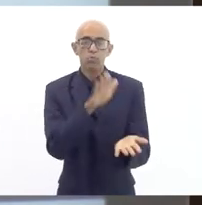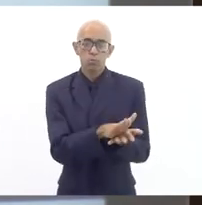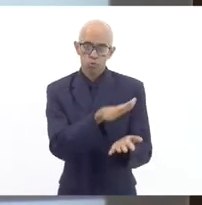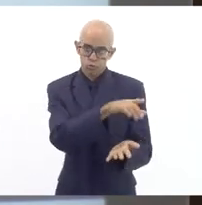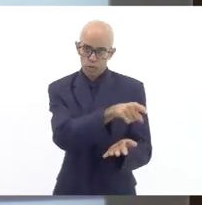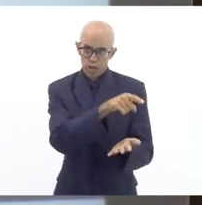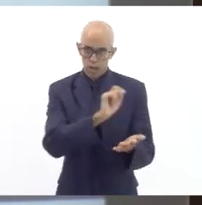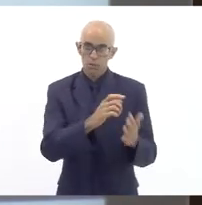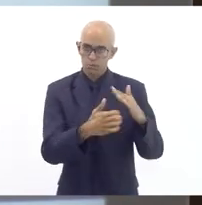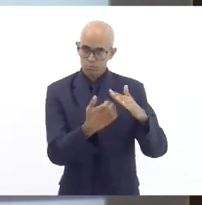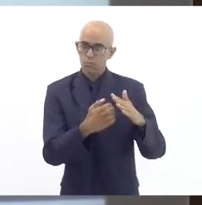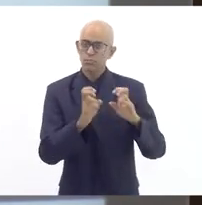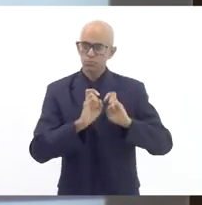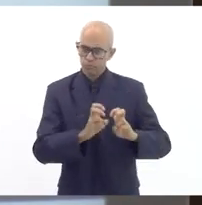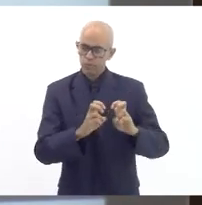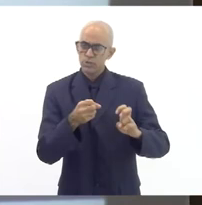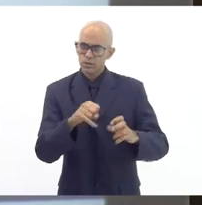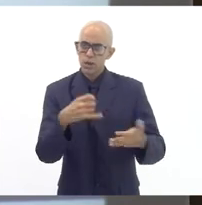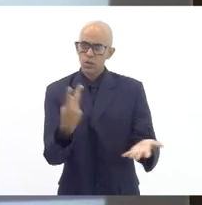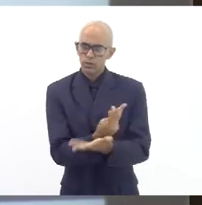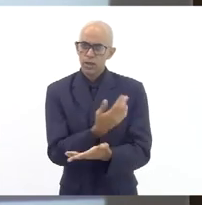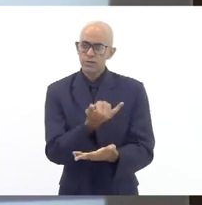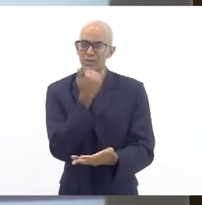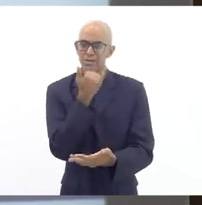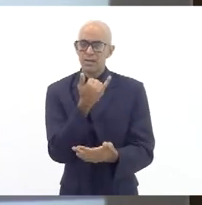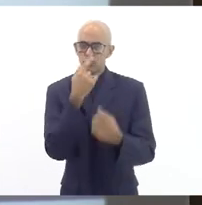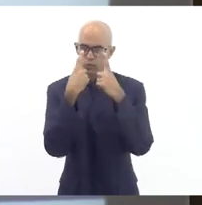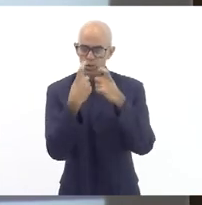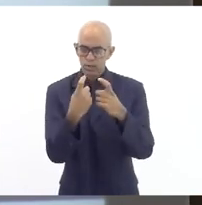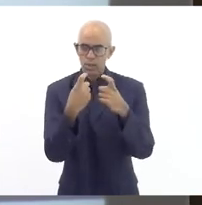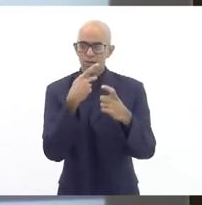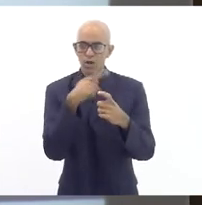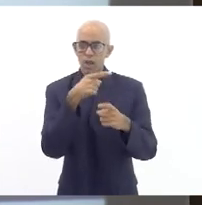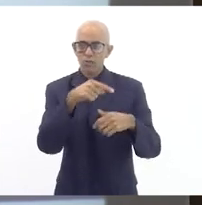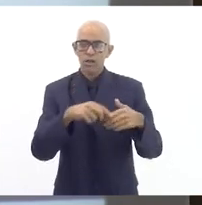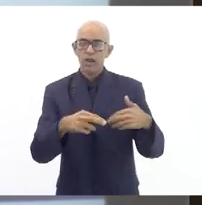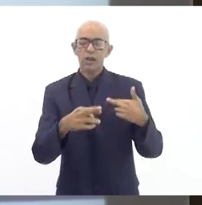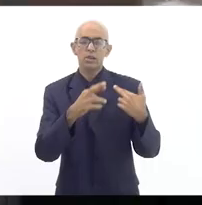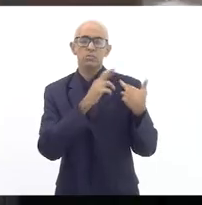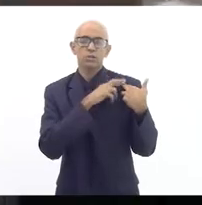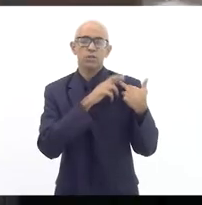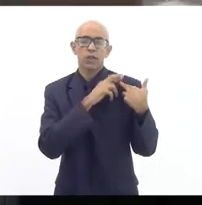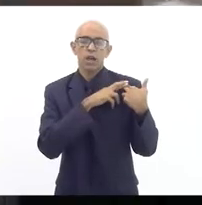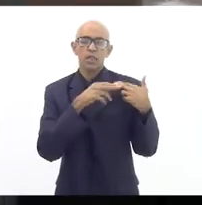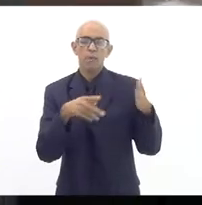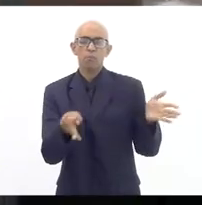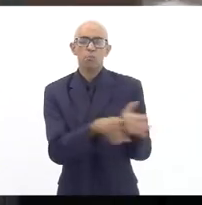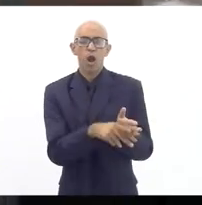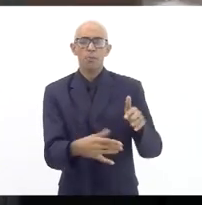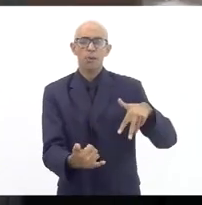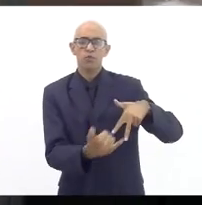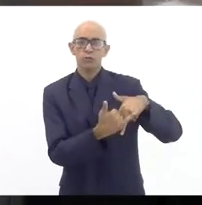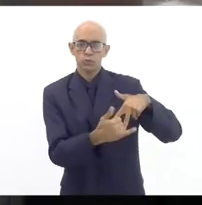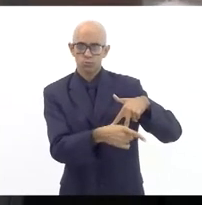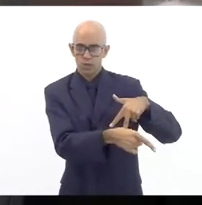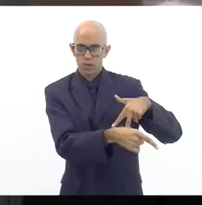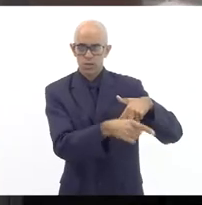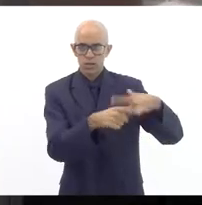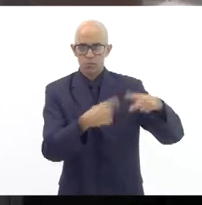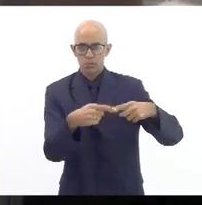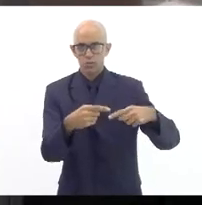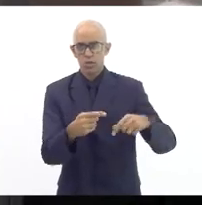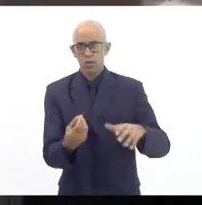acontecem acidentes violentos, ela justifica como responsabilizando a vítima. Então, depois que a gente conseguiu sistematizar